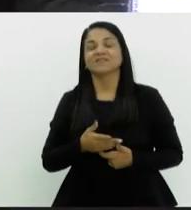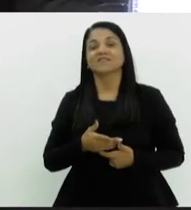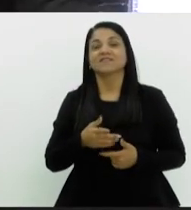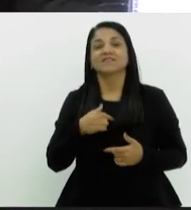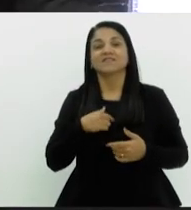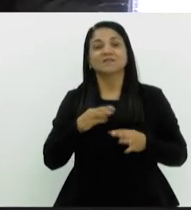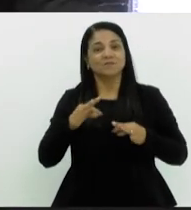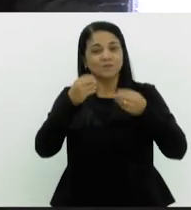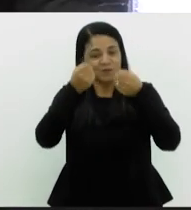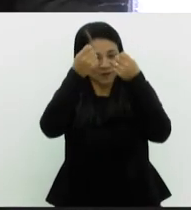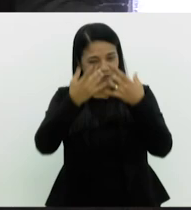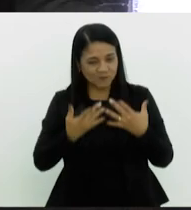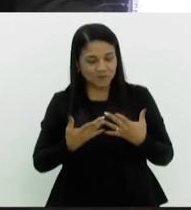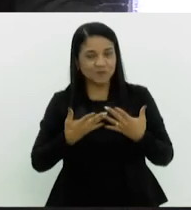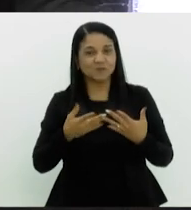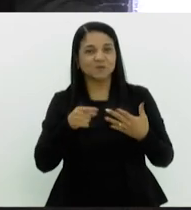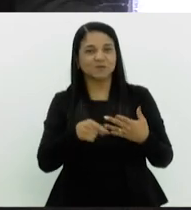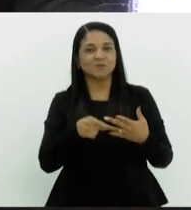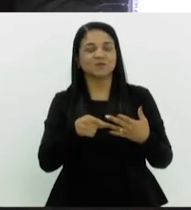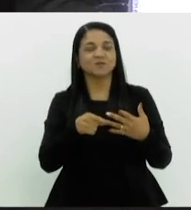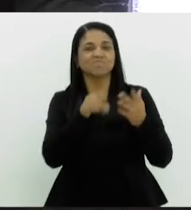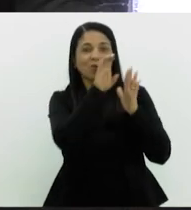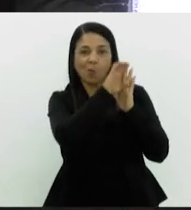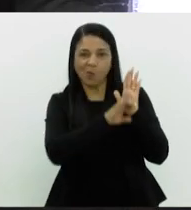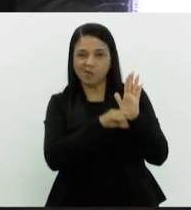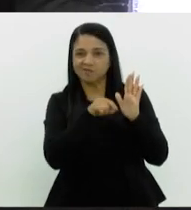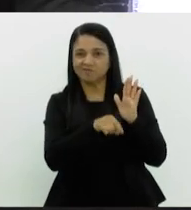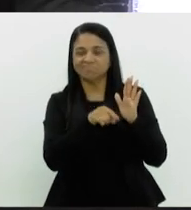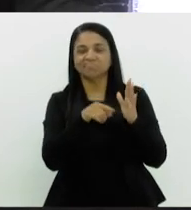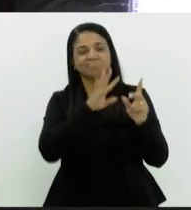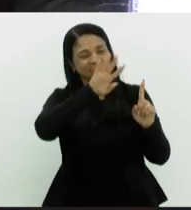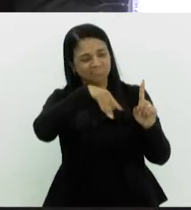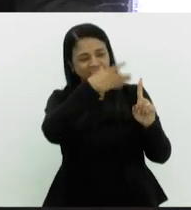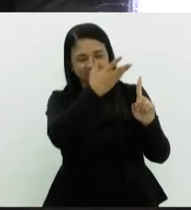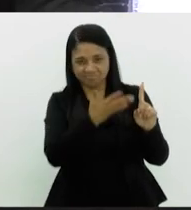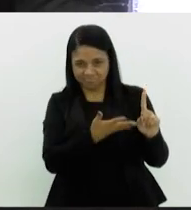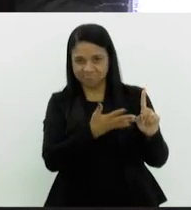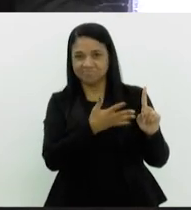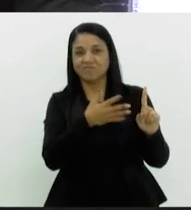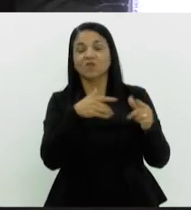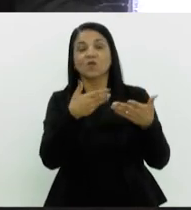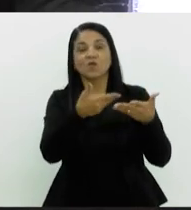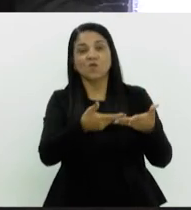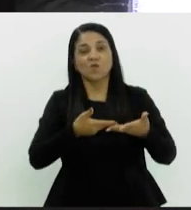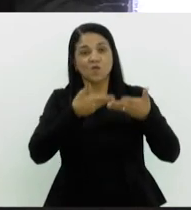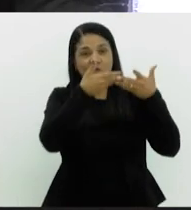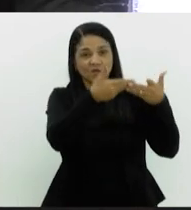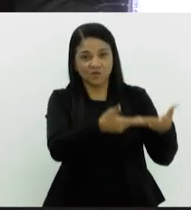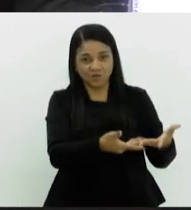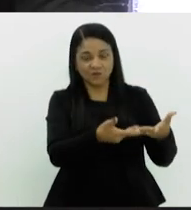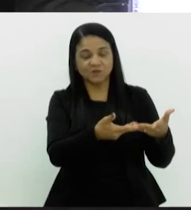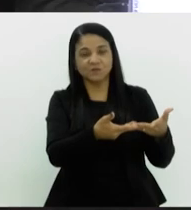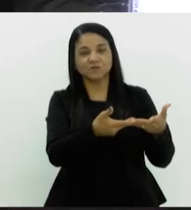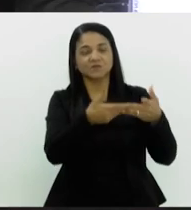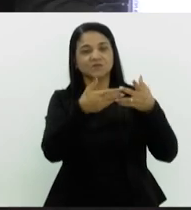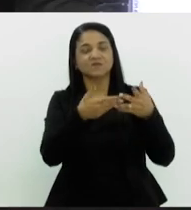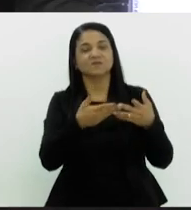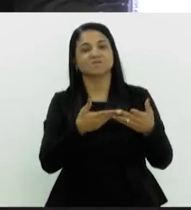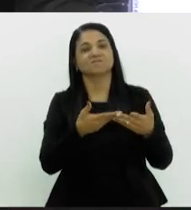exposto, torna-se merecedor desta honraria. Convido para fazer uma breve